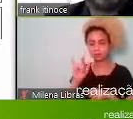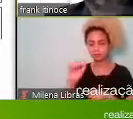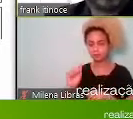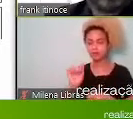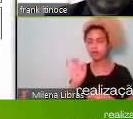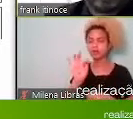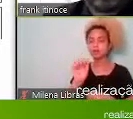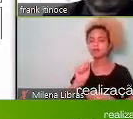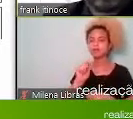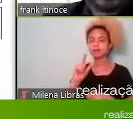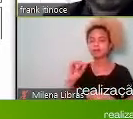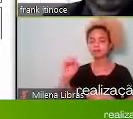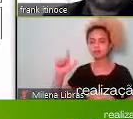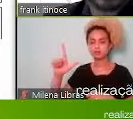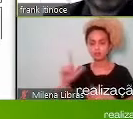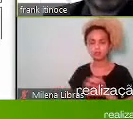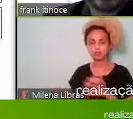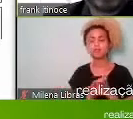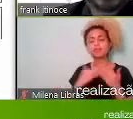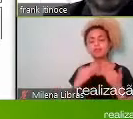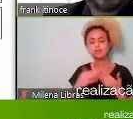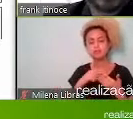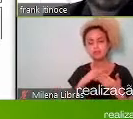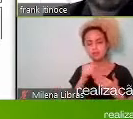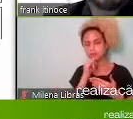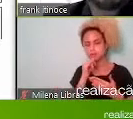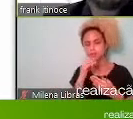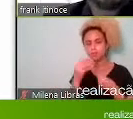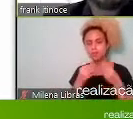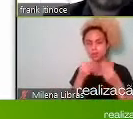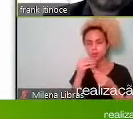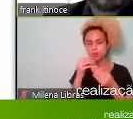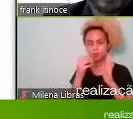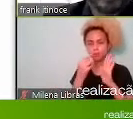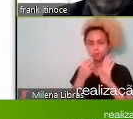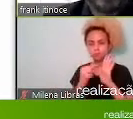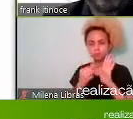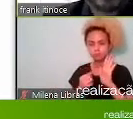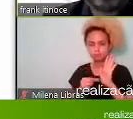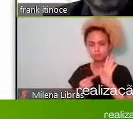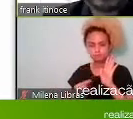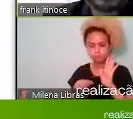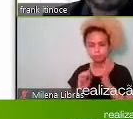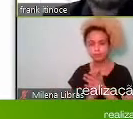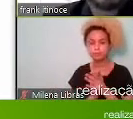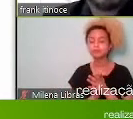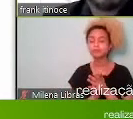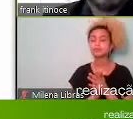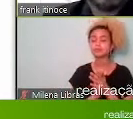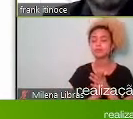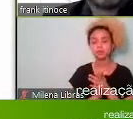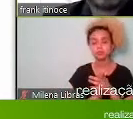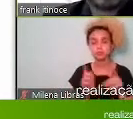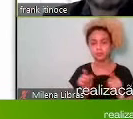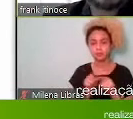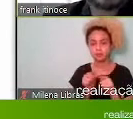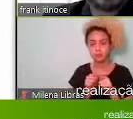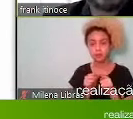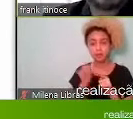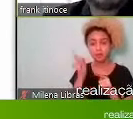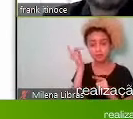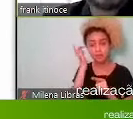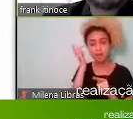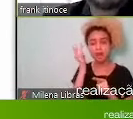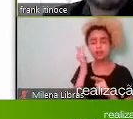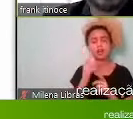tem um exemplo, né, de como preencher uma página. Outra coisa, né? A facilidade de,